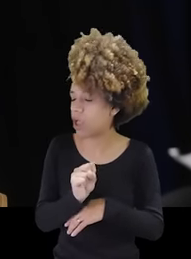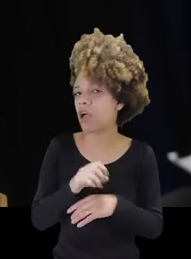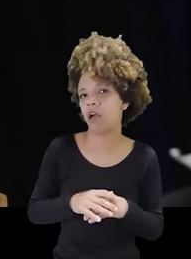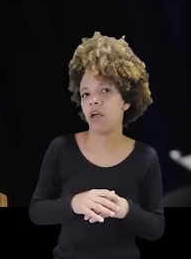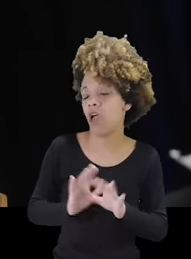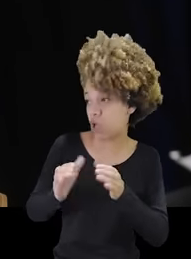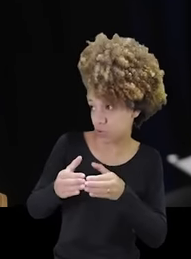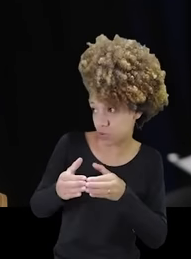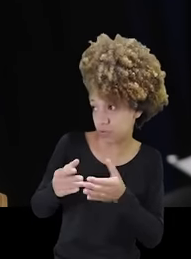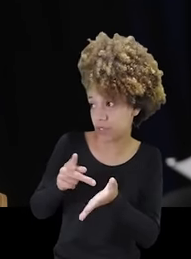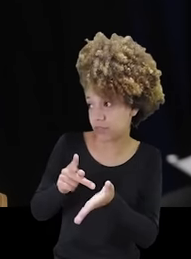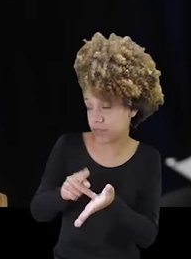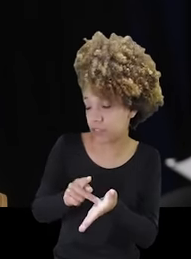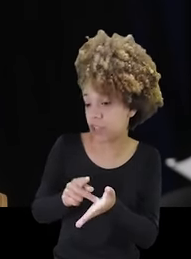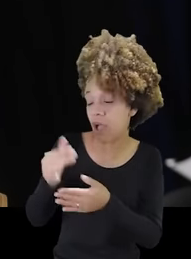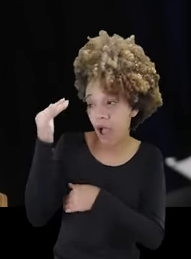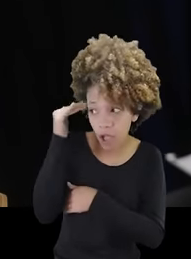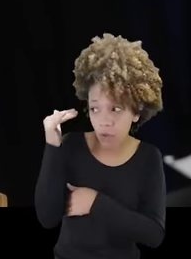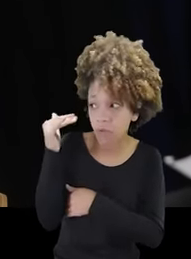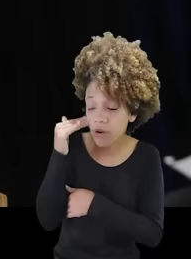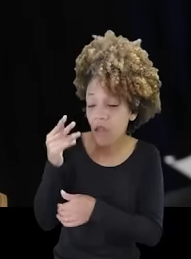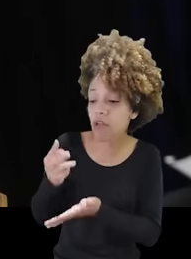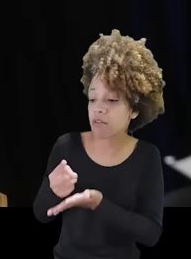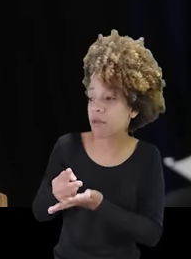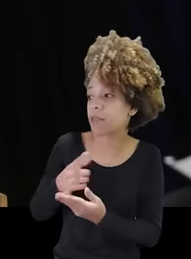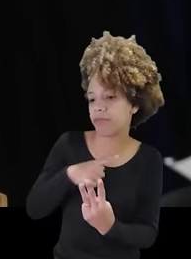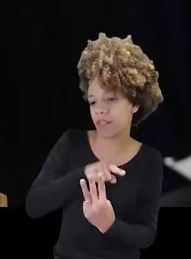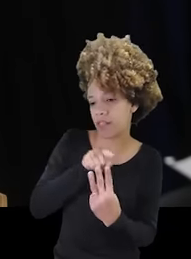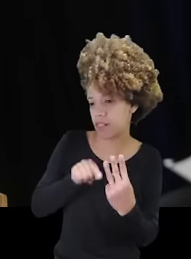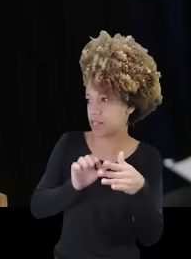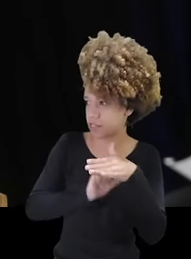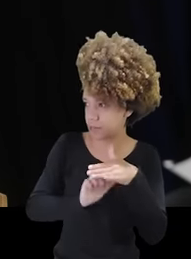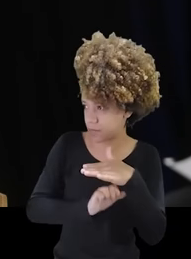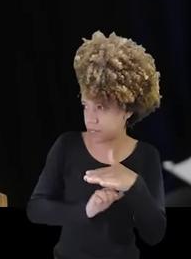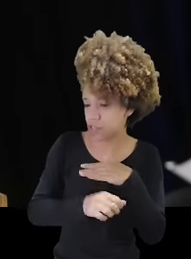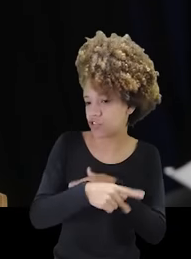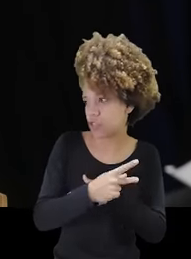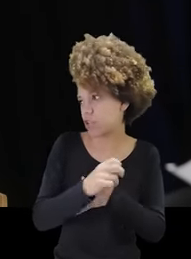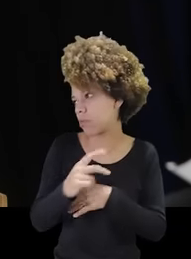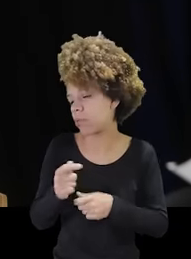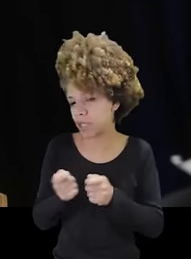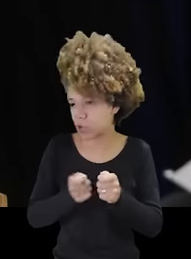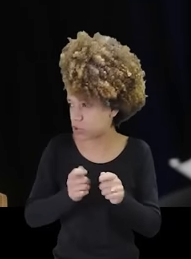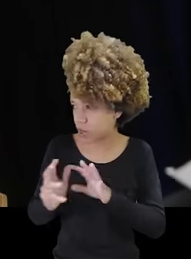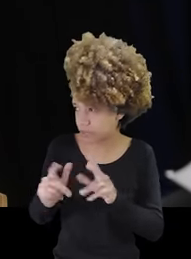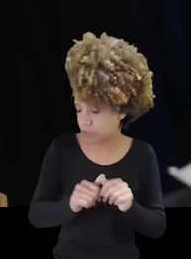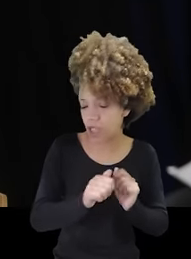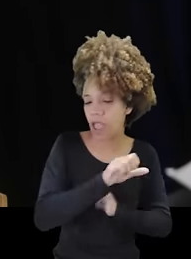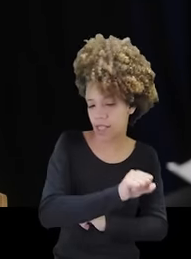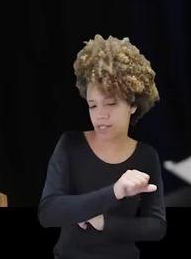que na verdade a Coréia sempre teve três empresas de kpop que comandavam tudo